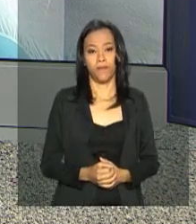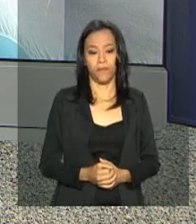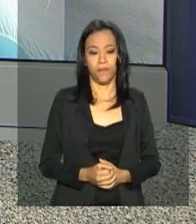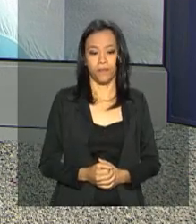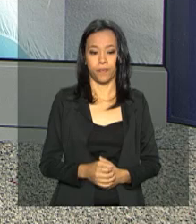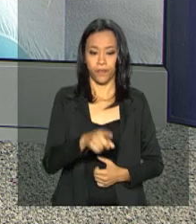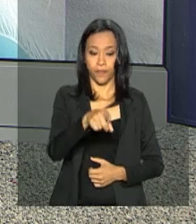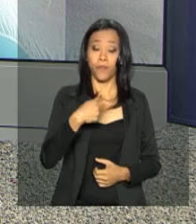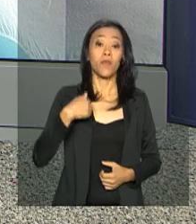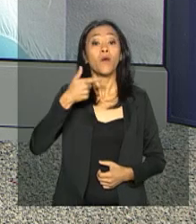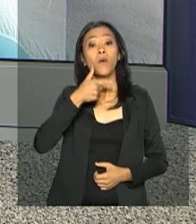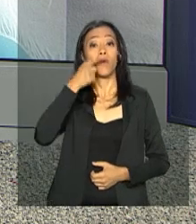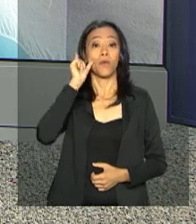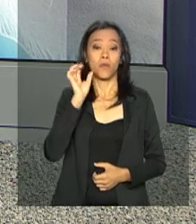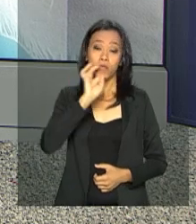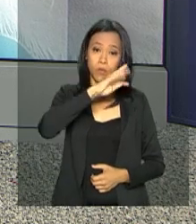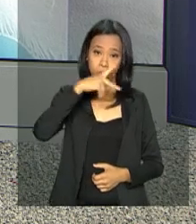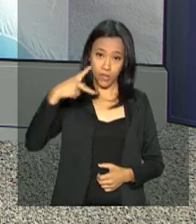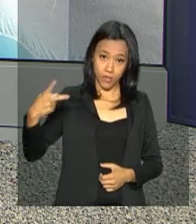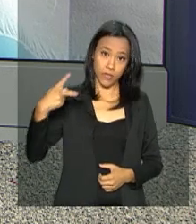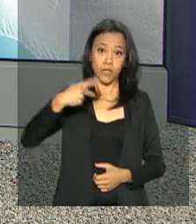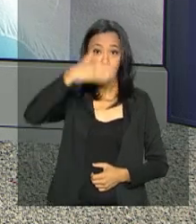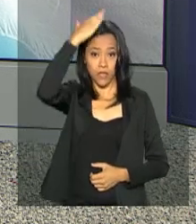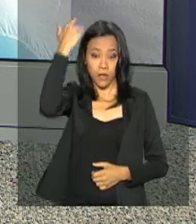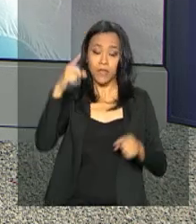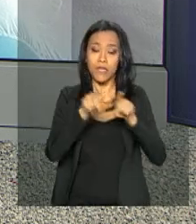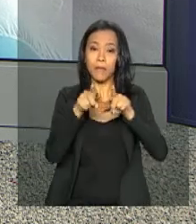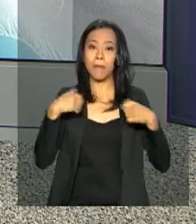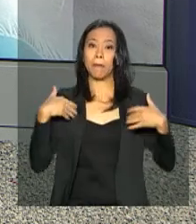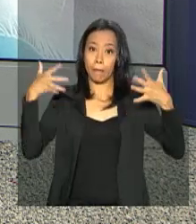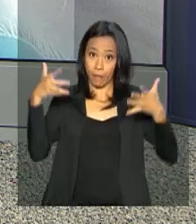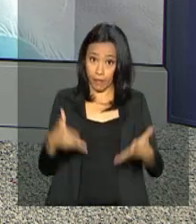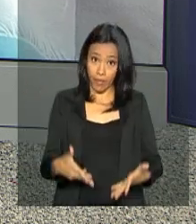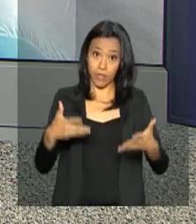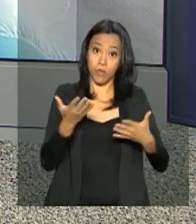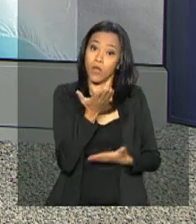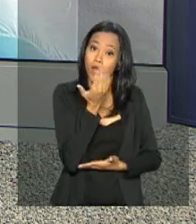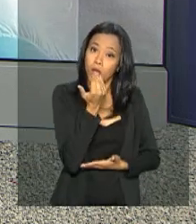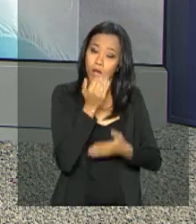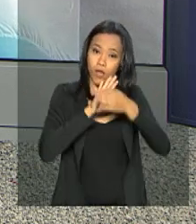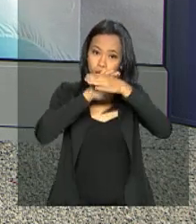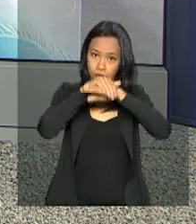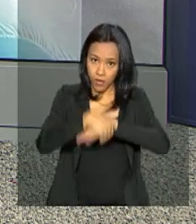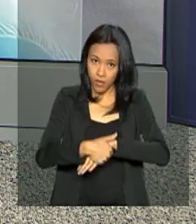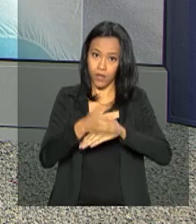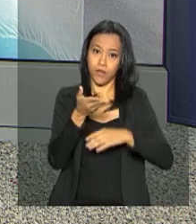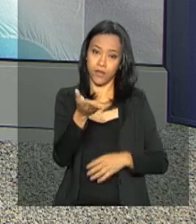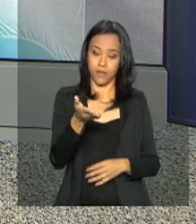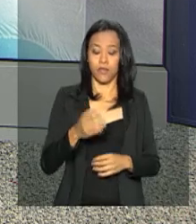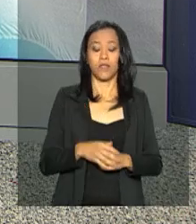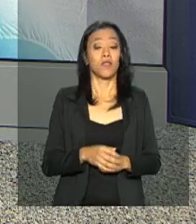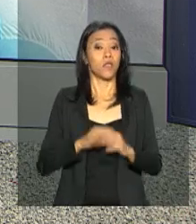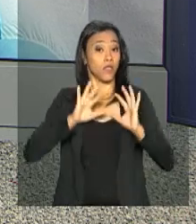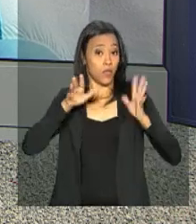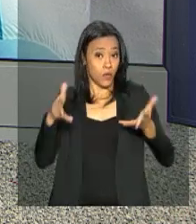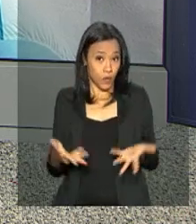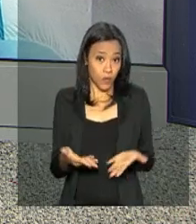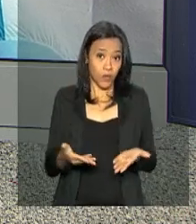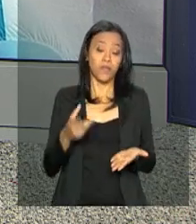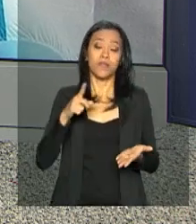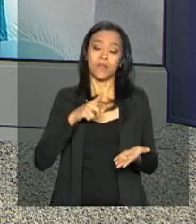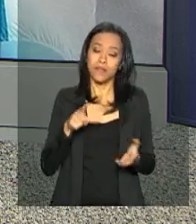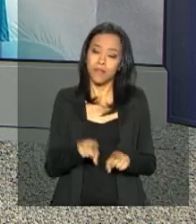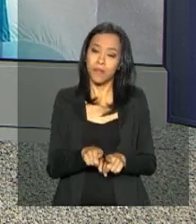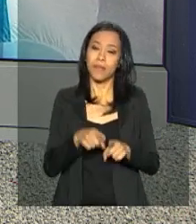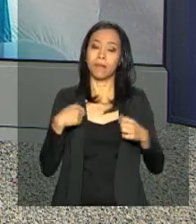ontem o presidente michel temer também participou do jantar de abertura da cúpula ibero americana e hoje ele participa